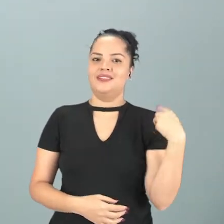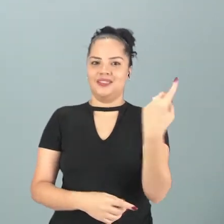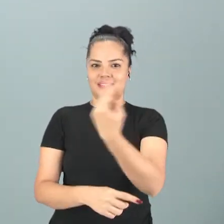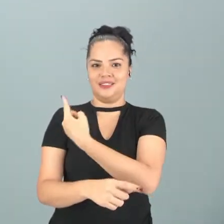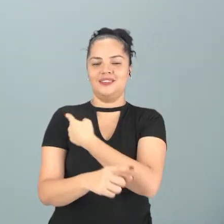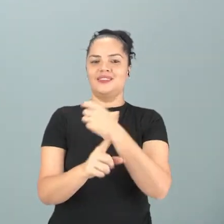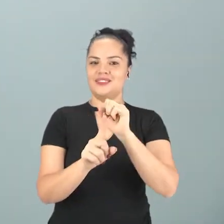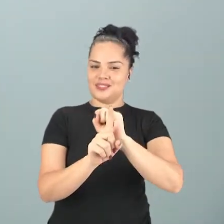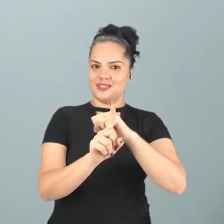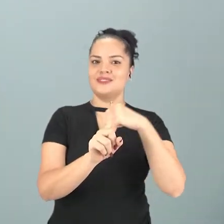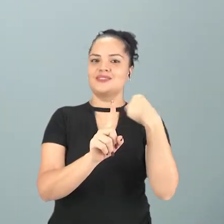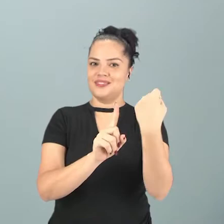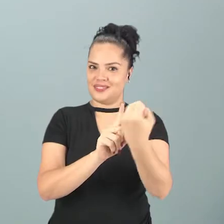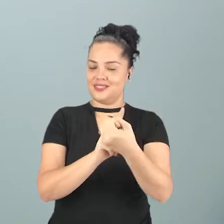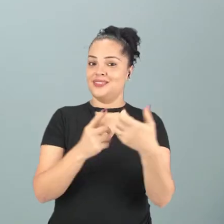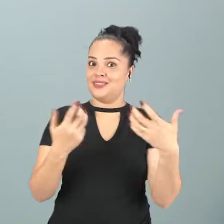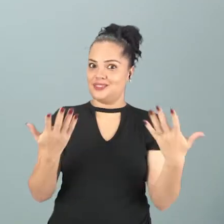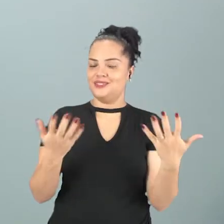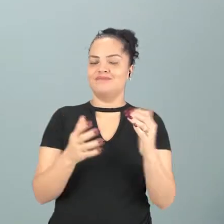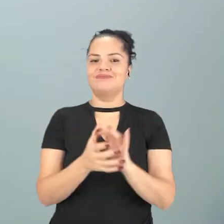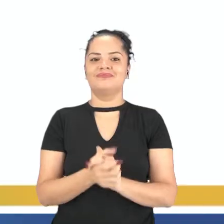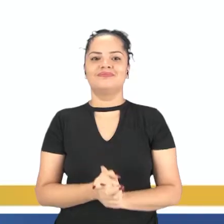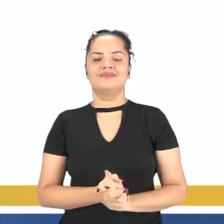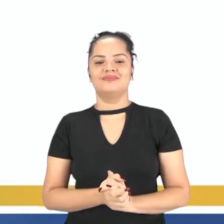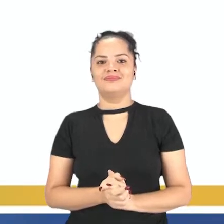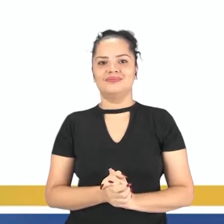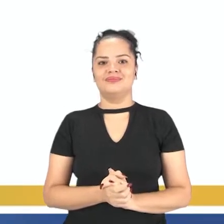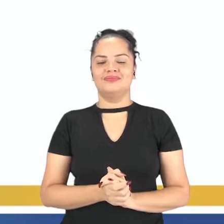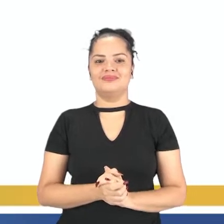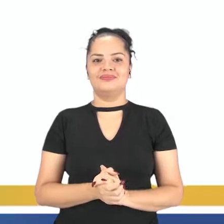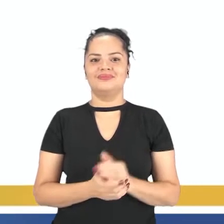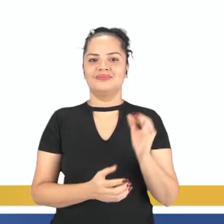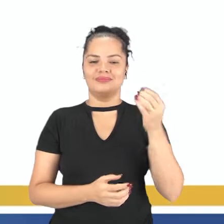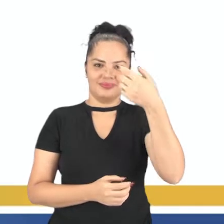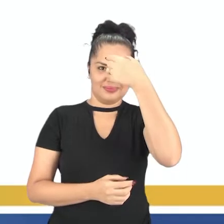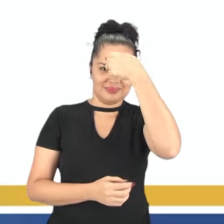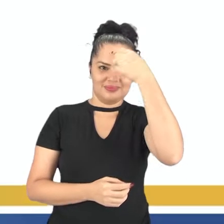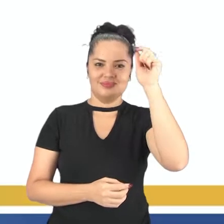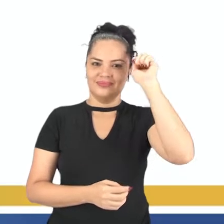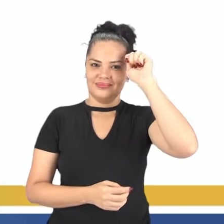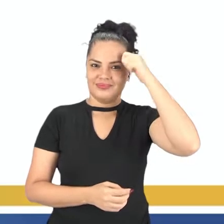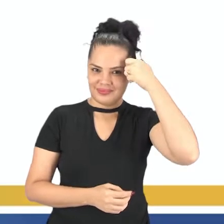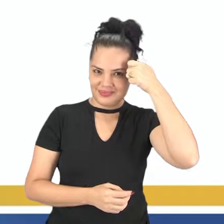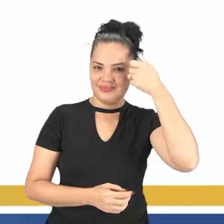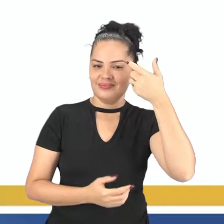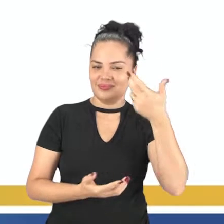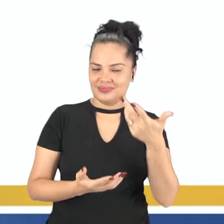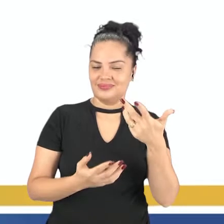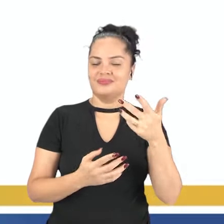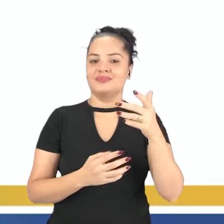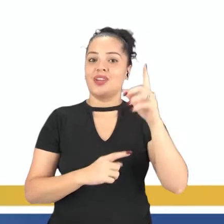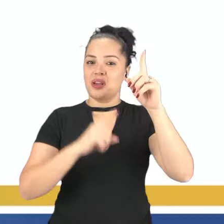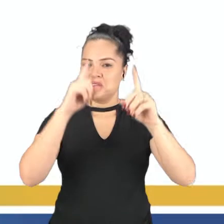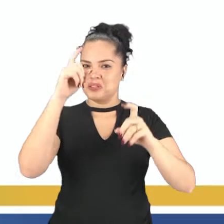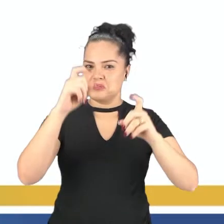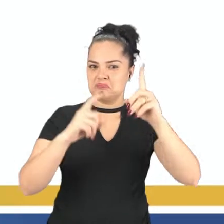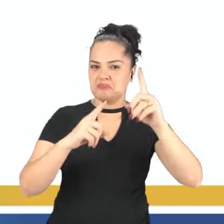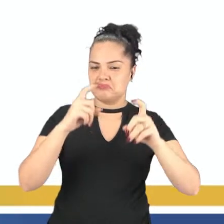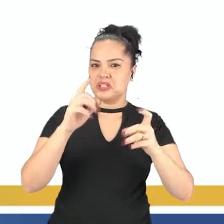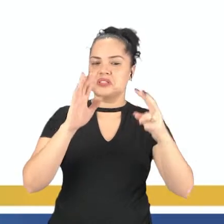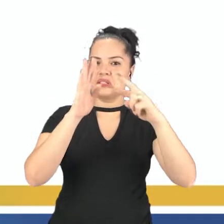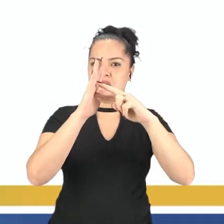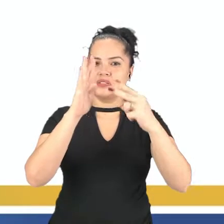sociedade, certo? Então vamos lá, observem aí. Consciência negra. A consciência negra é uma expressão que designa